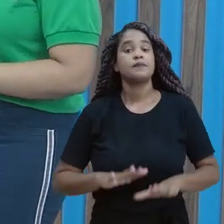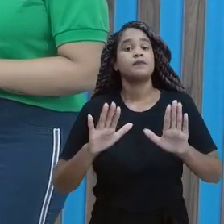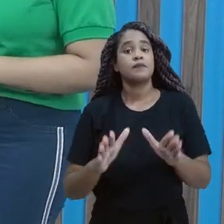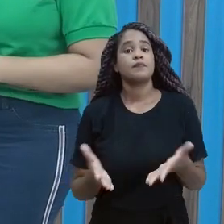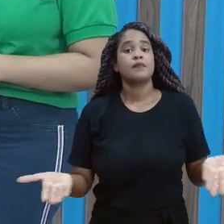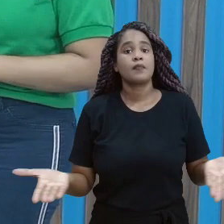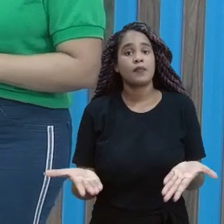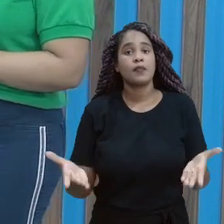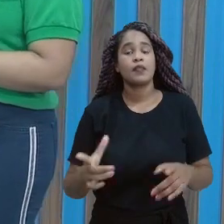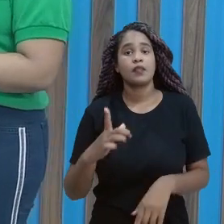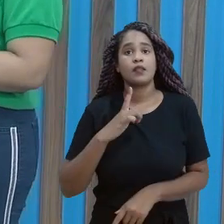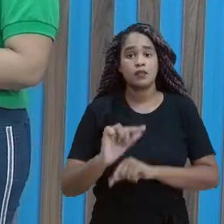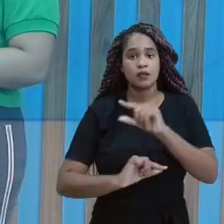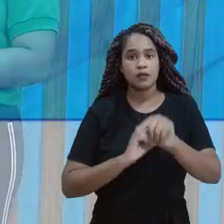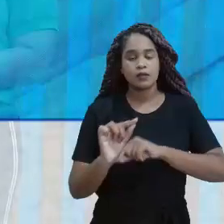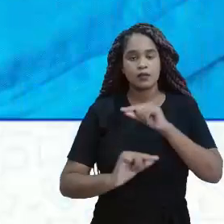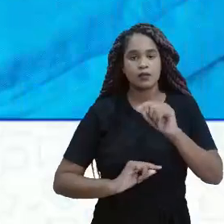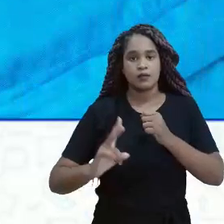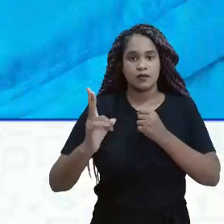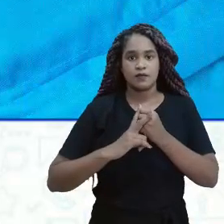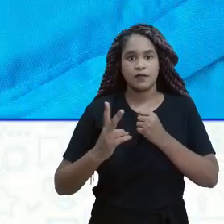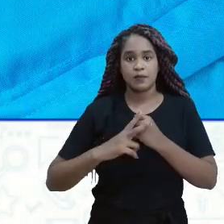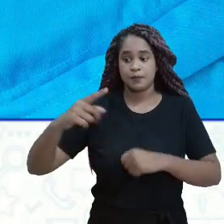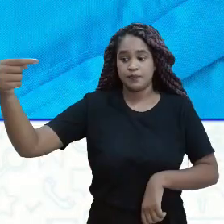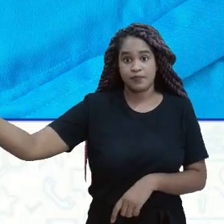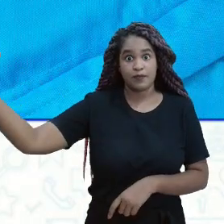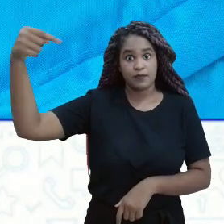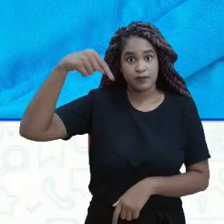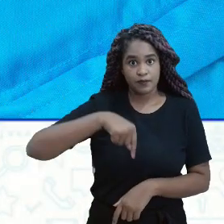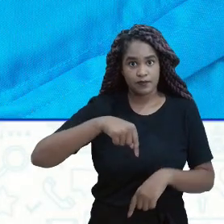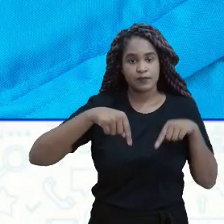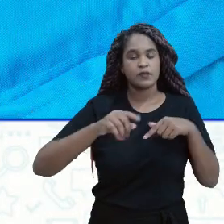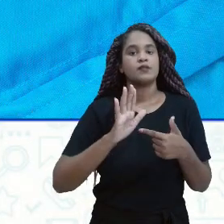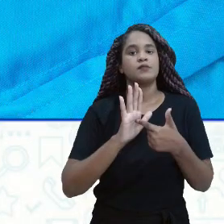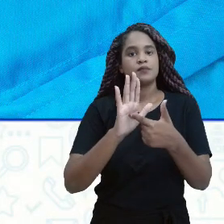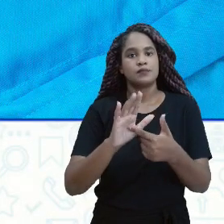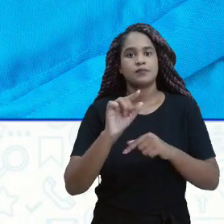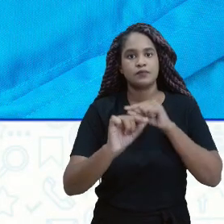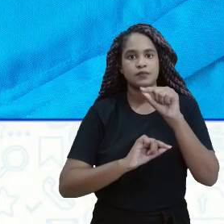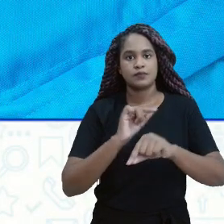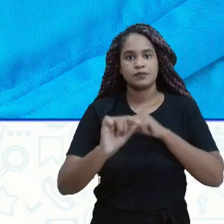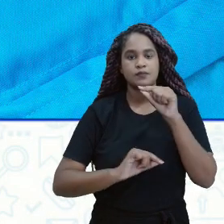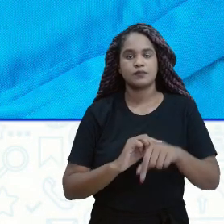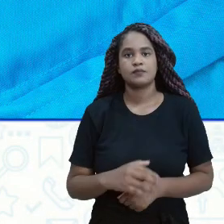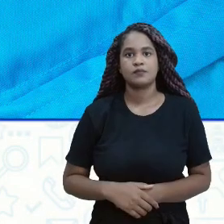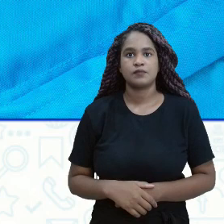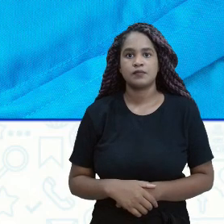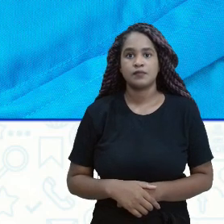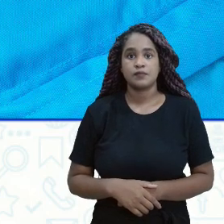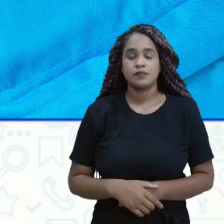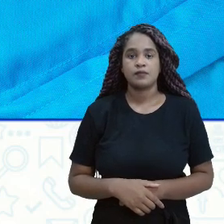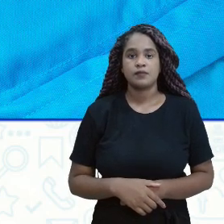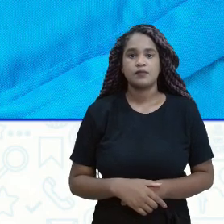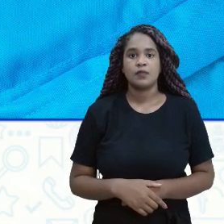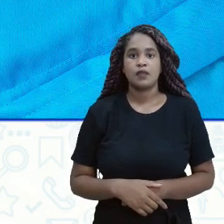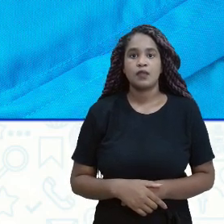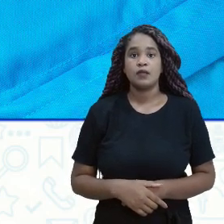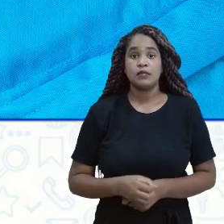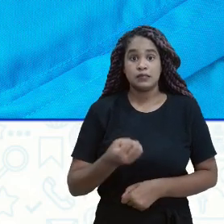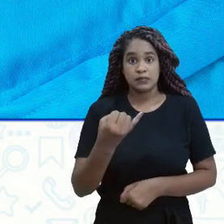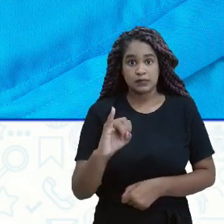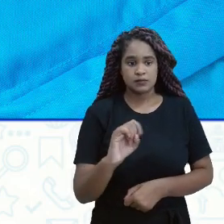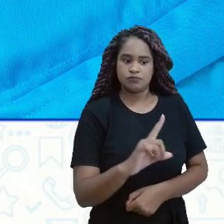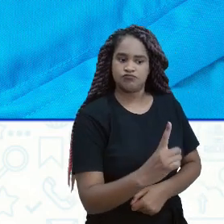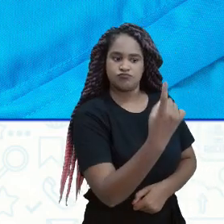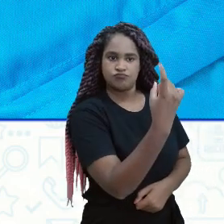gente também tem o verbo vir, minha gente, que vai ser marcado com acento no plural e não vai ser marcado com acento